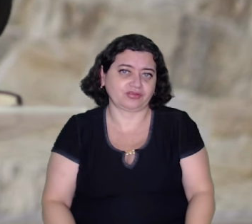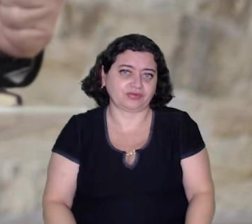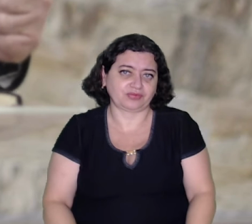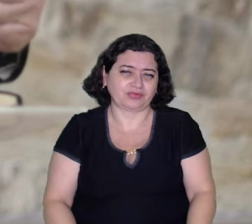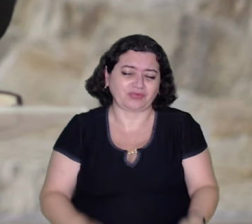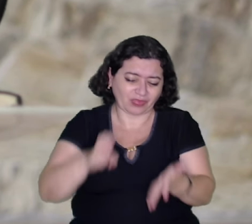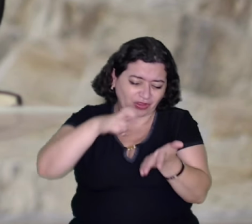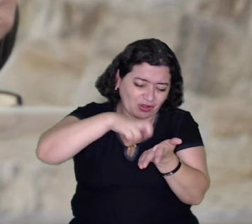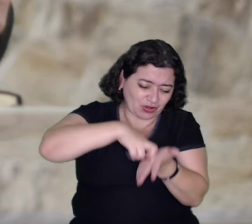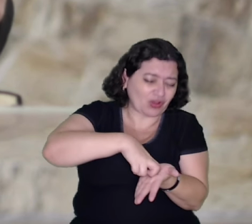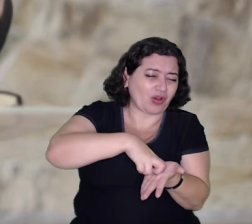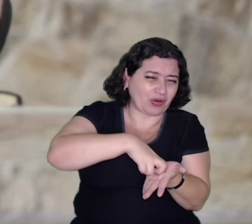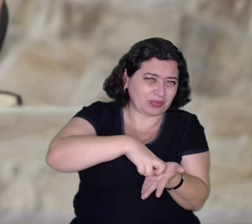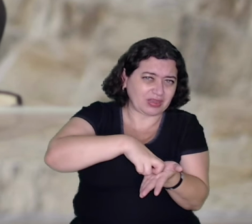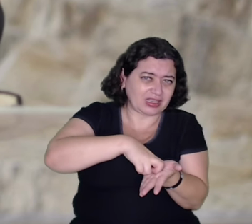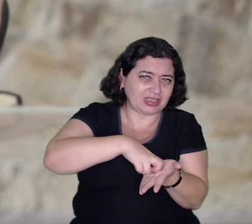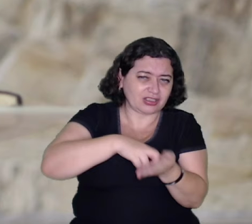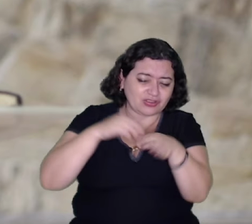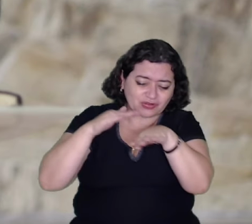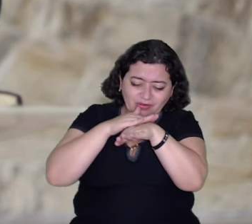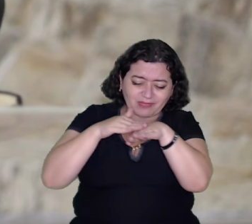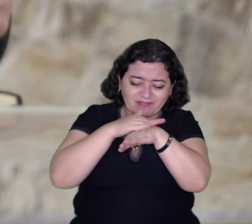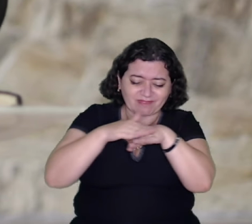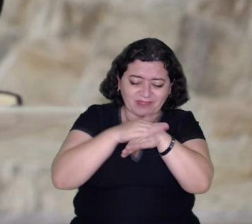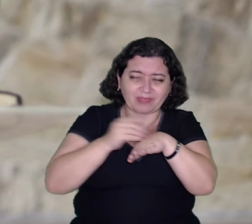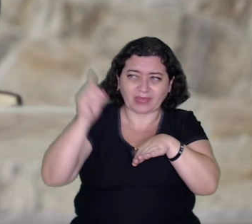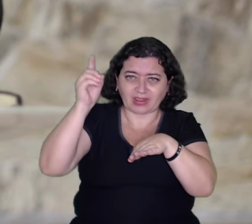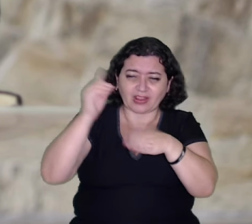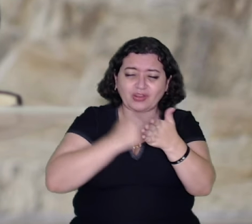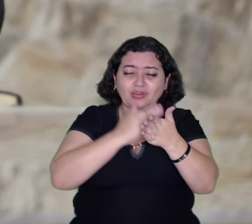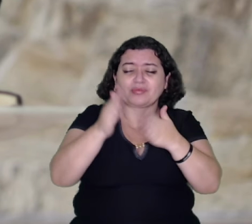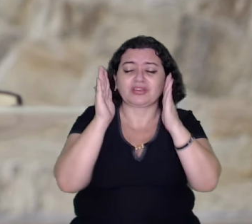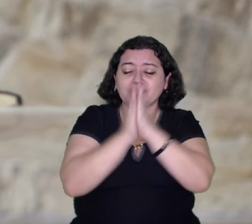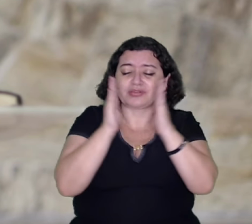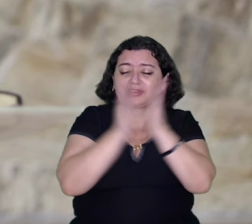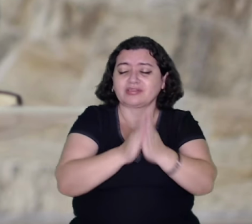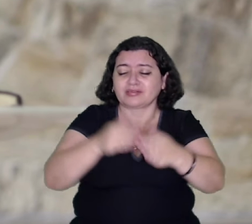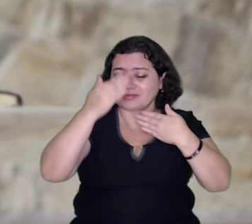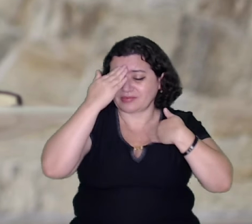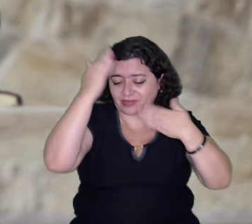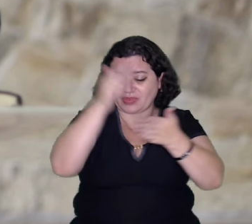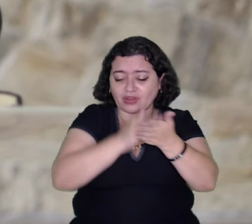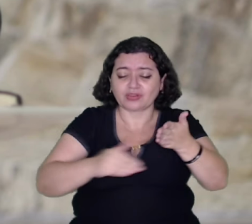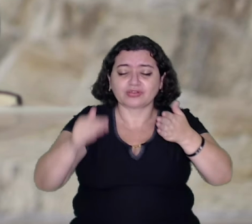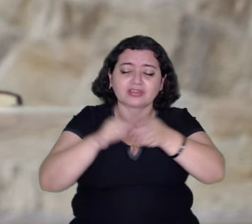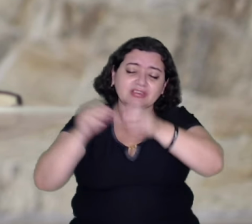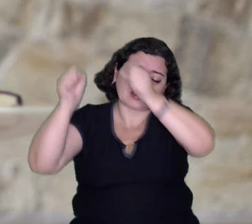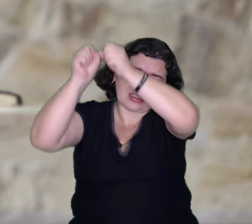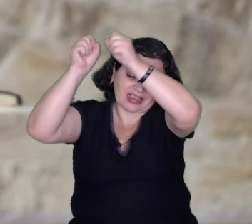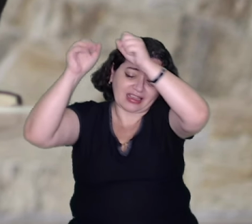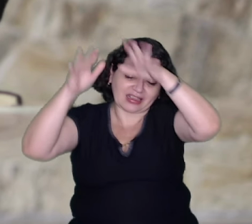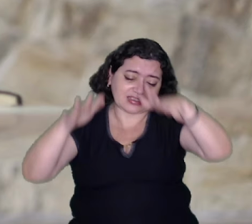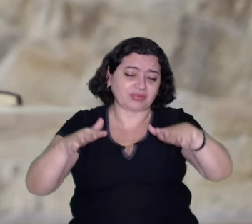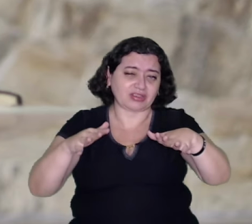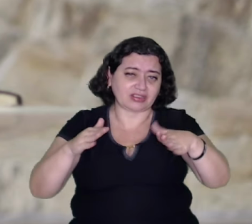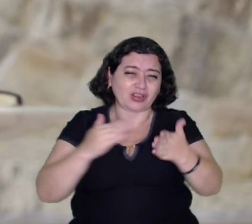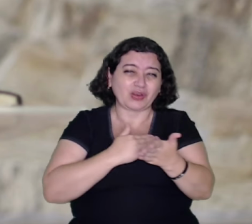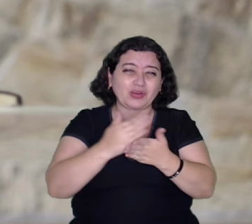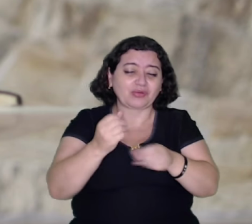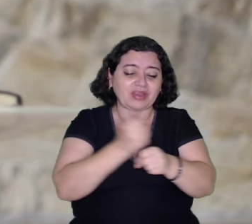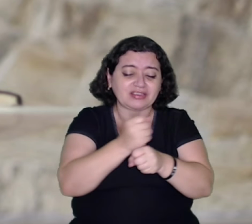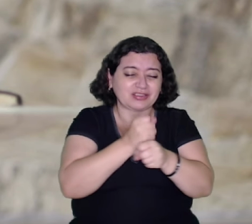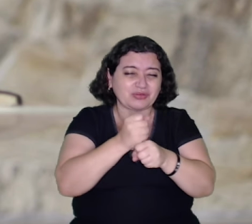Dobre o teu joelho, fale com Deus. Comece orando com gratidão por todas as bênçãos recebidas. Comece um ano mais